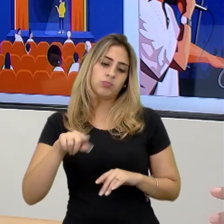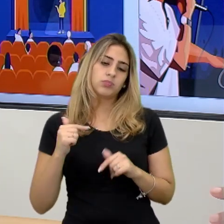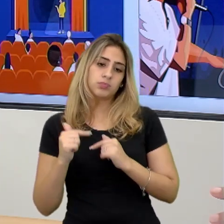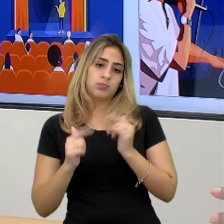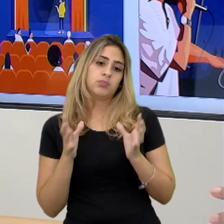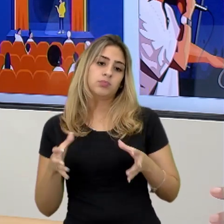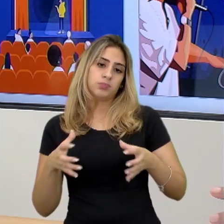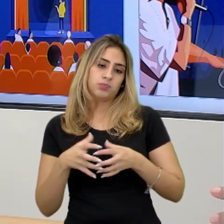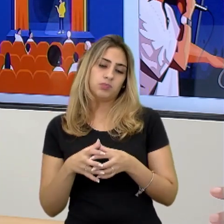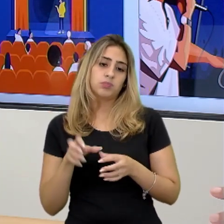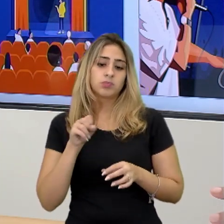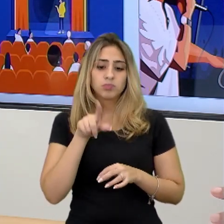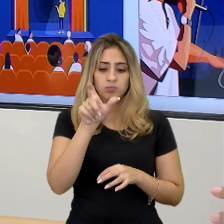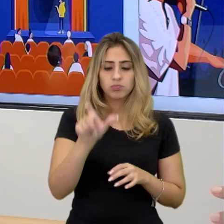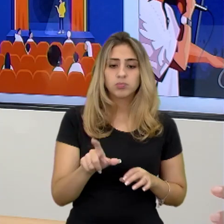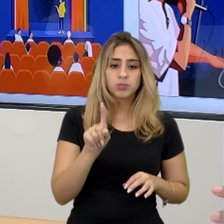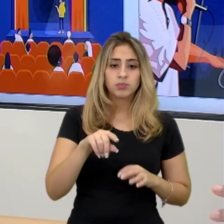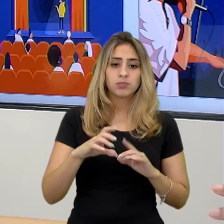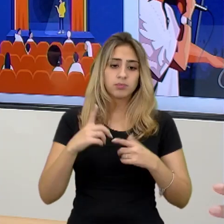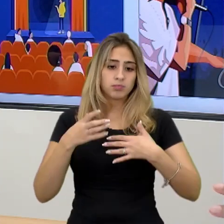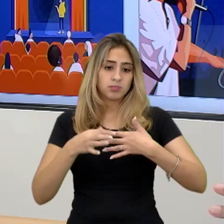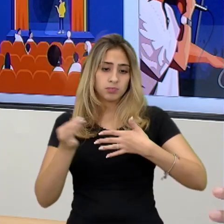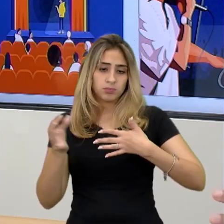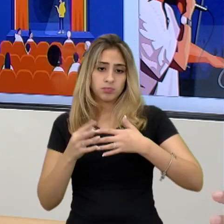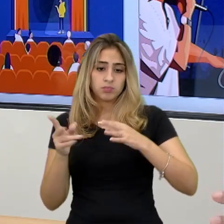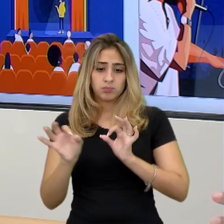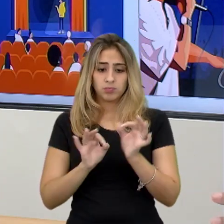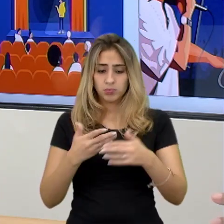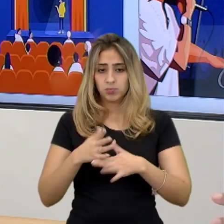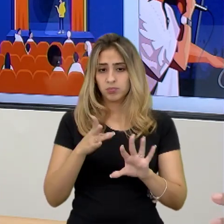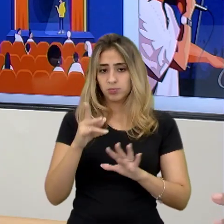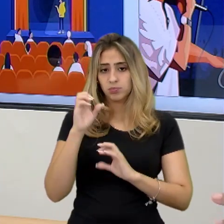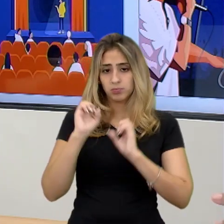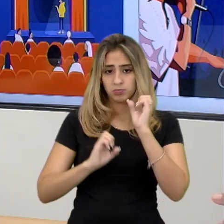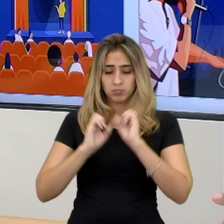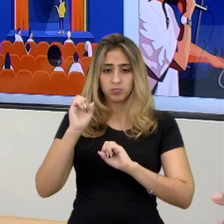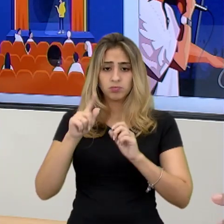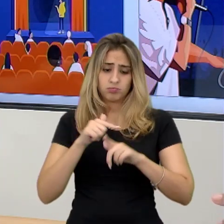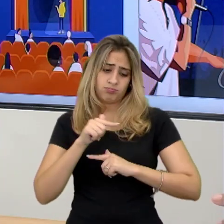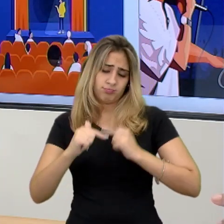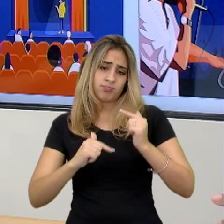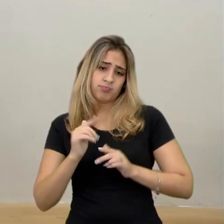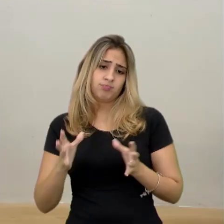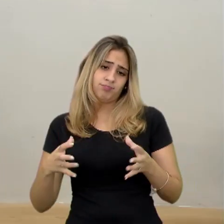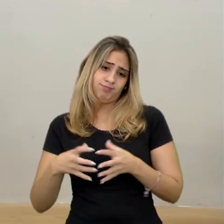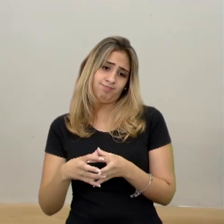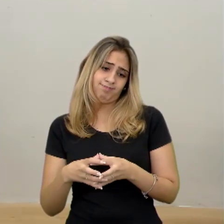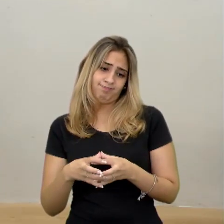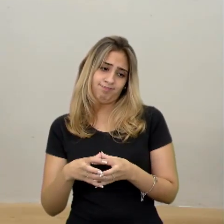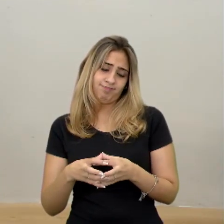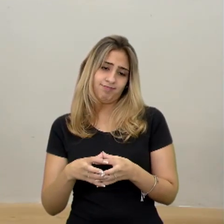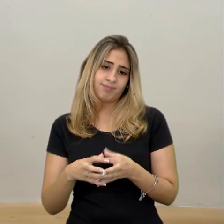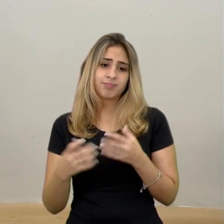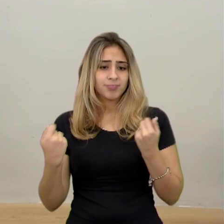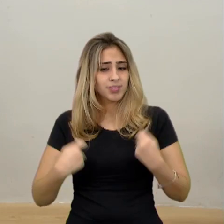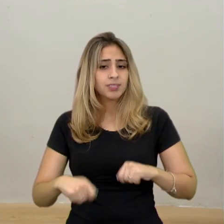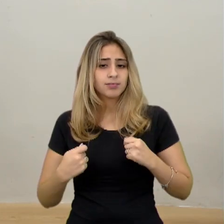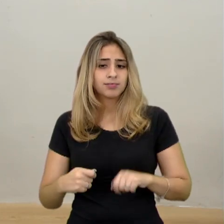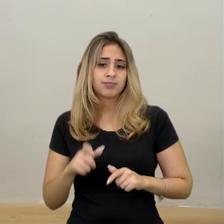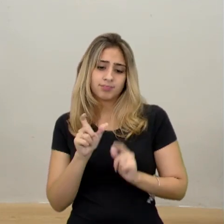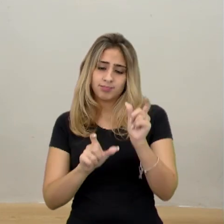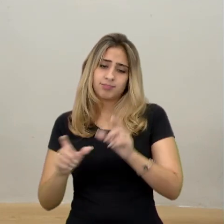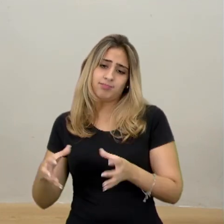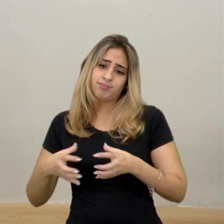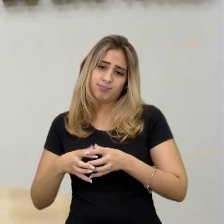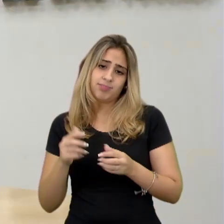em equipe. Se você for um empreendedor e abrir a sua própria empresa, você vai trabalhar em equipe. Com certeza, porque você depende dos clientes.